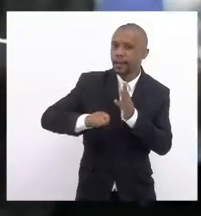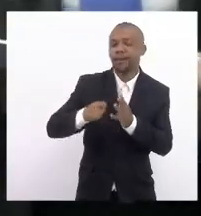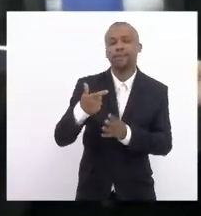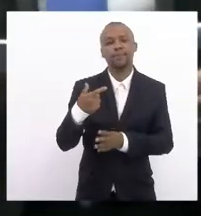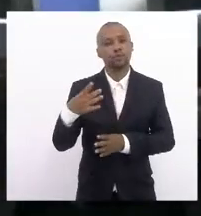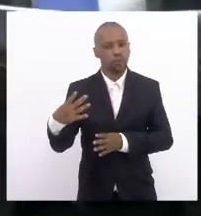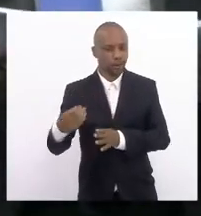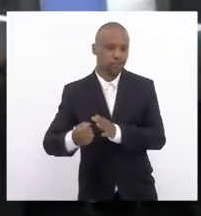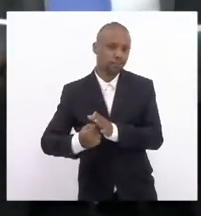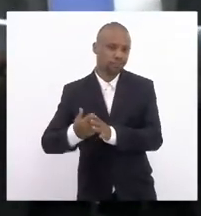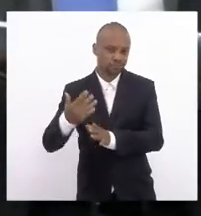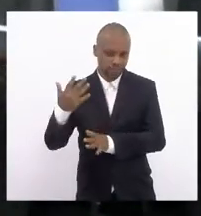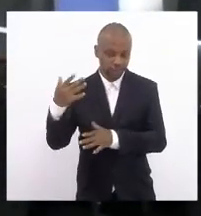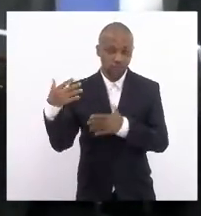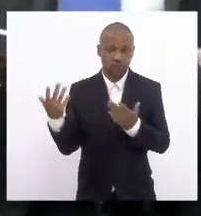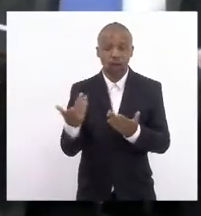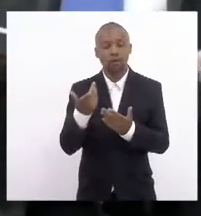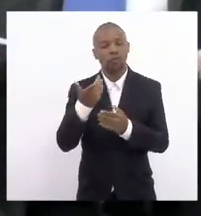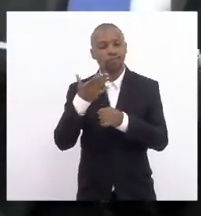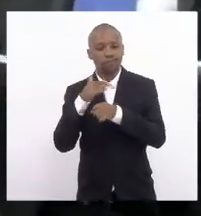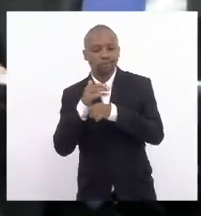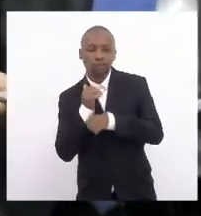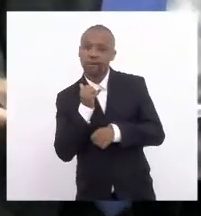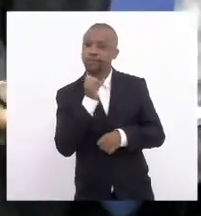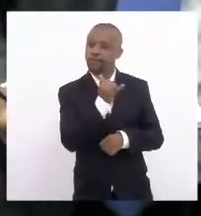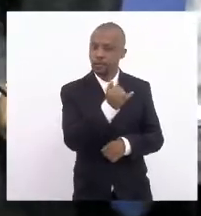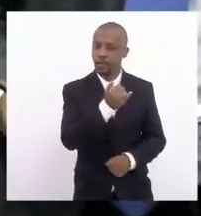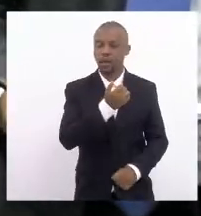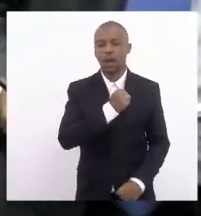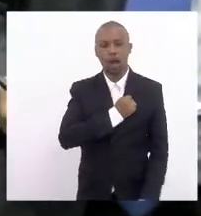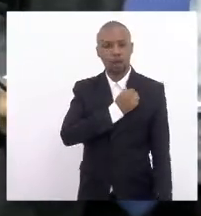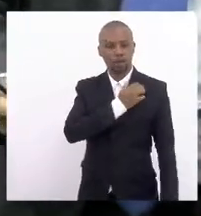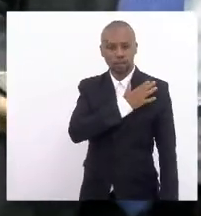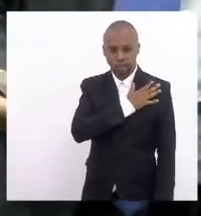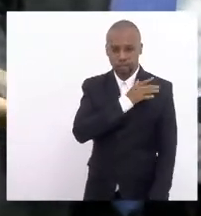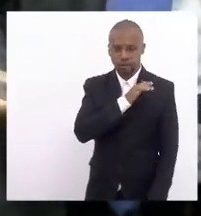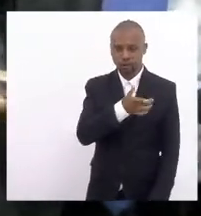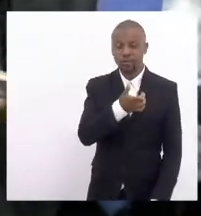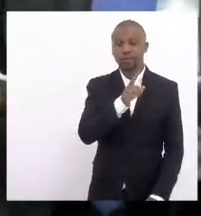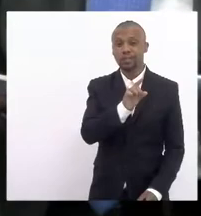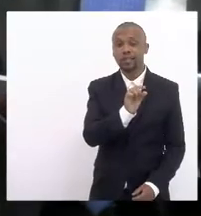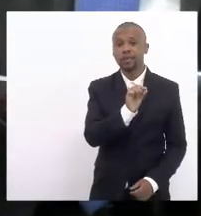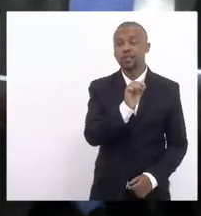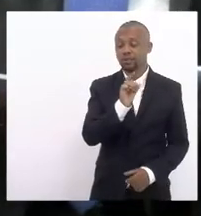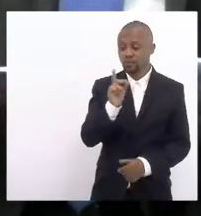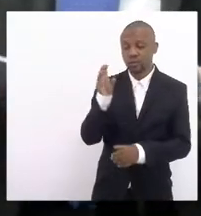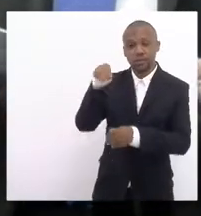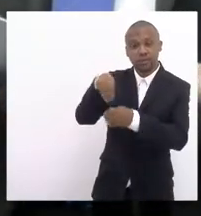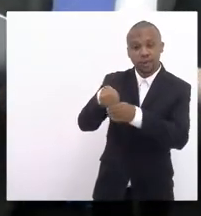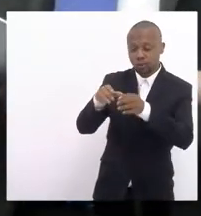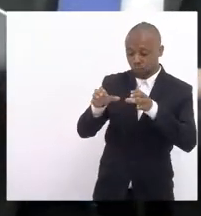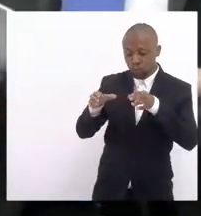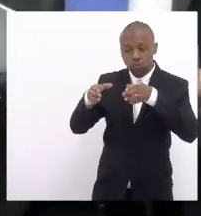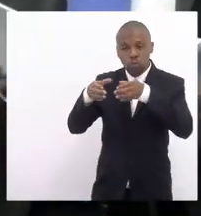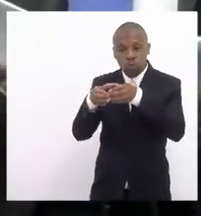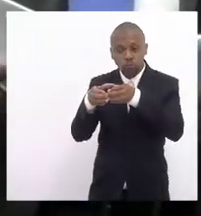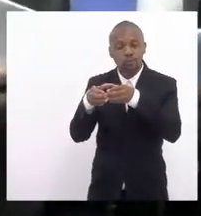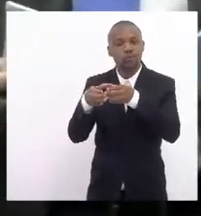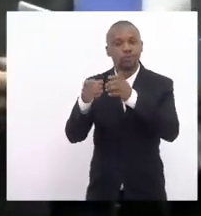Eu disse ao Subtenente Bernardo que no Colégio de Líderes